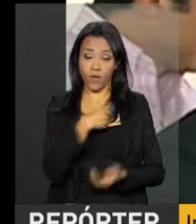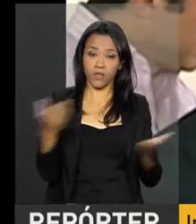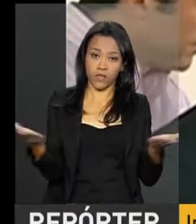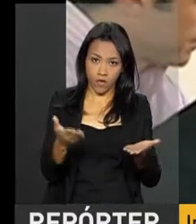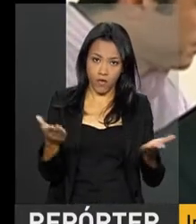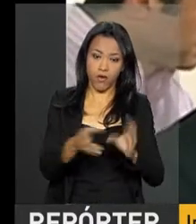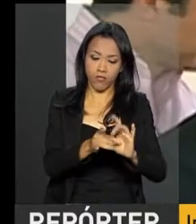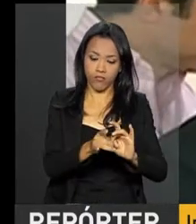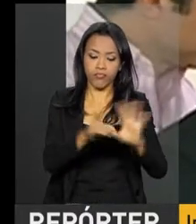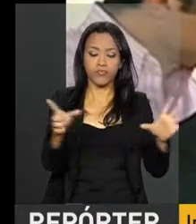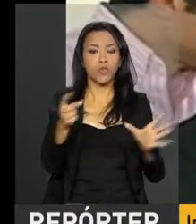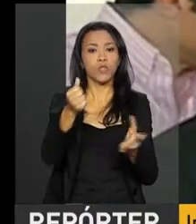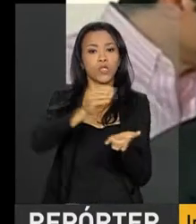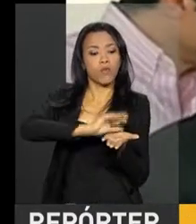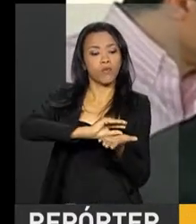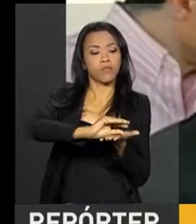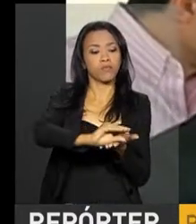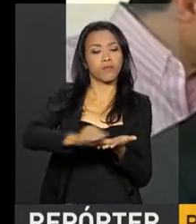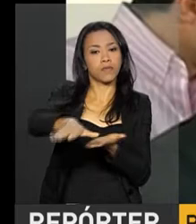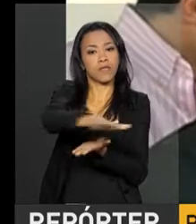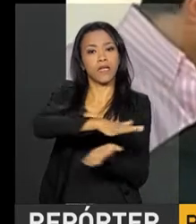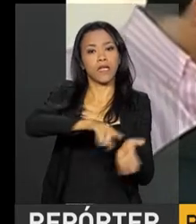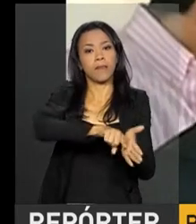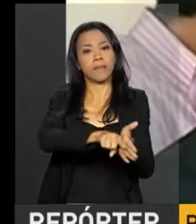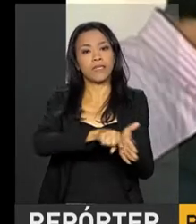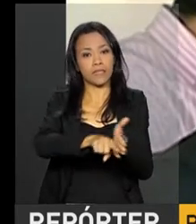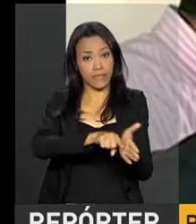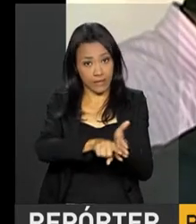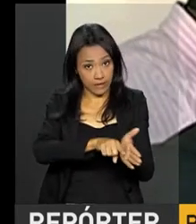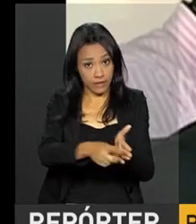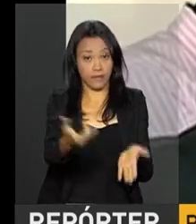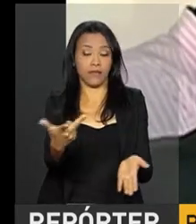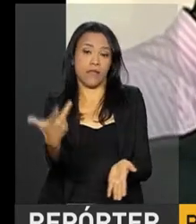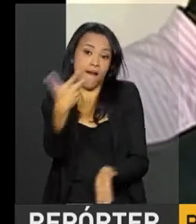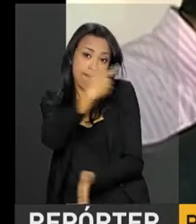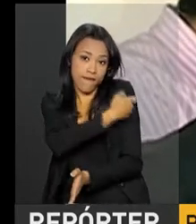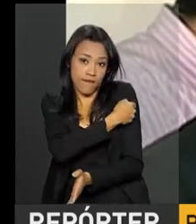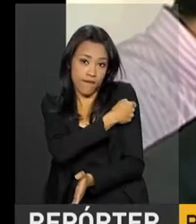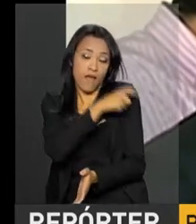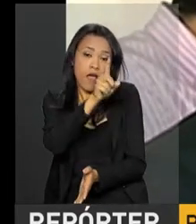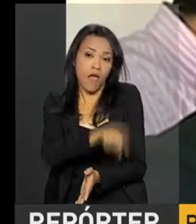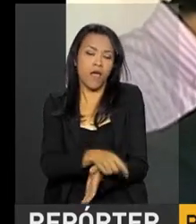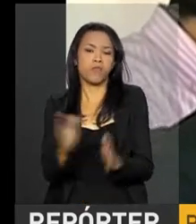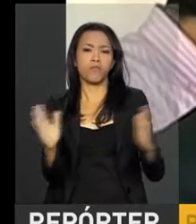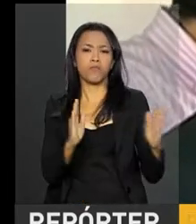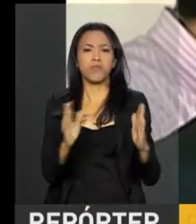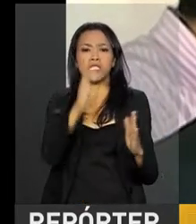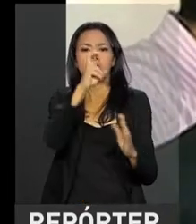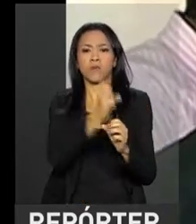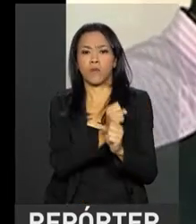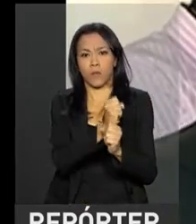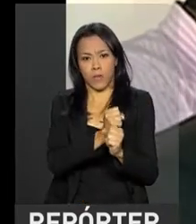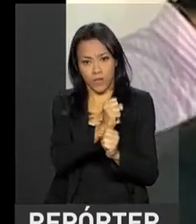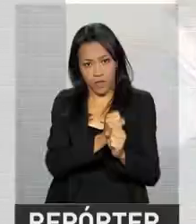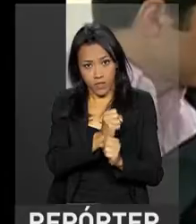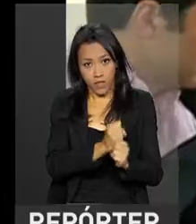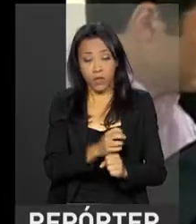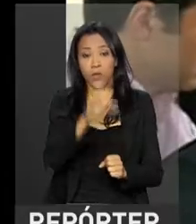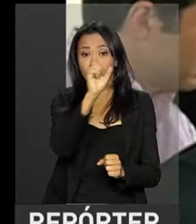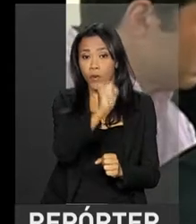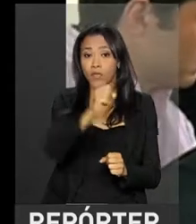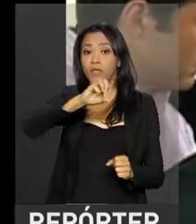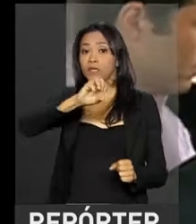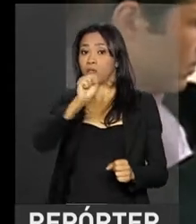financiamento da pesquisa clínica da vacina portanto serão cinco anos ainda de trabalho 80 milhões de reais de investimento